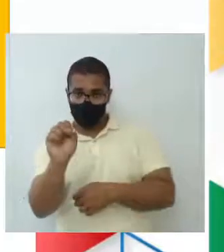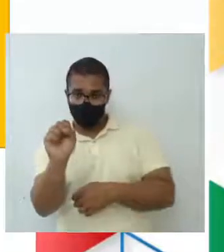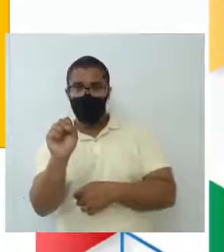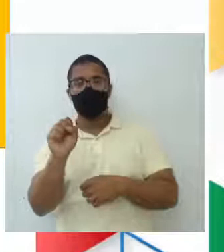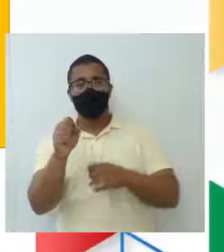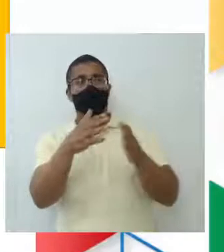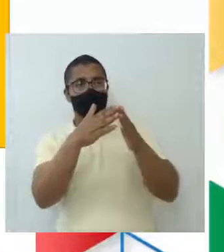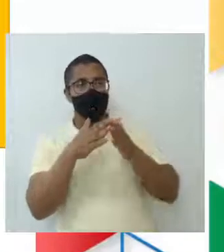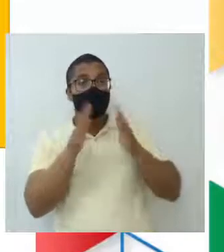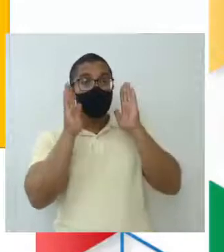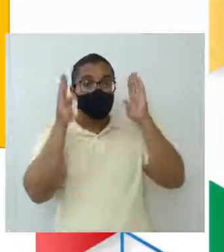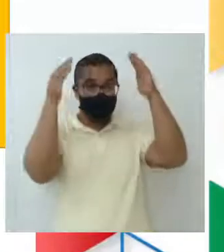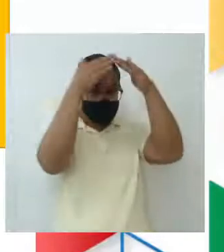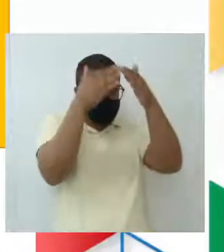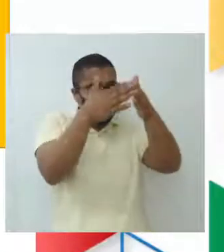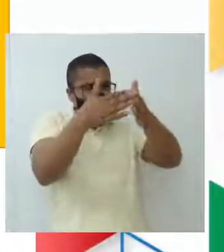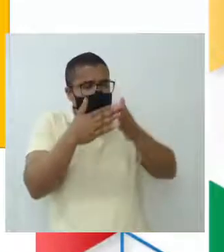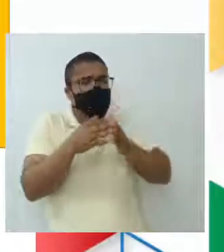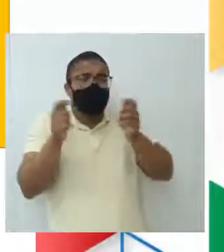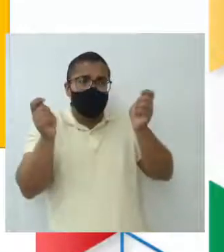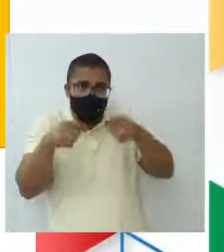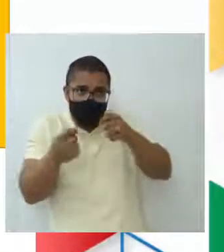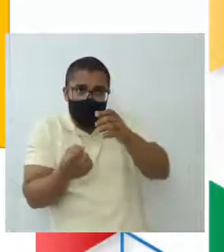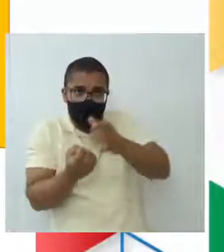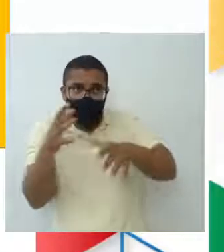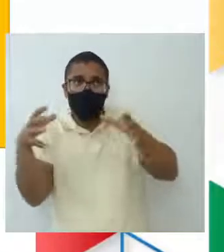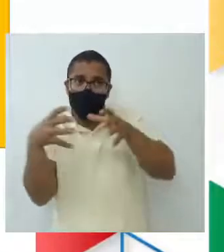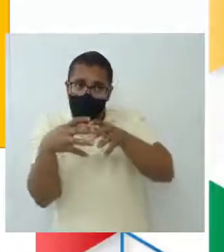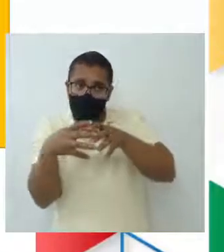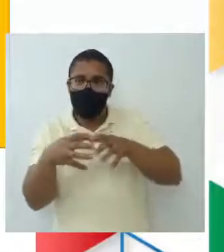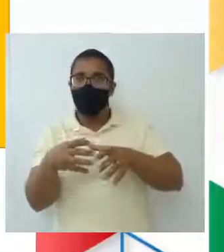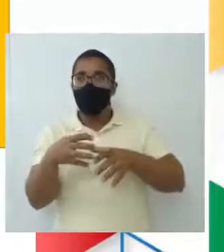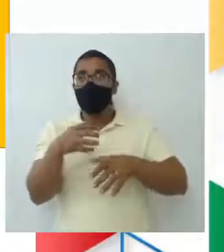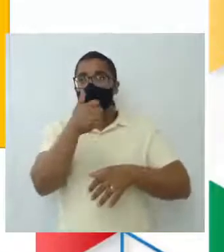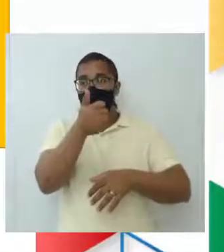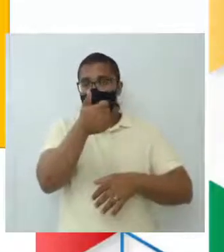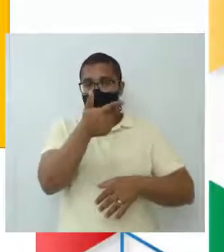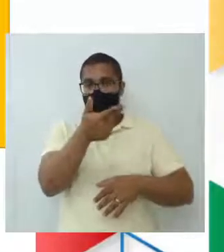sua Irmandade Mendicante. Em 1219, estava